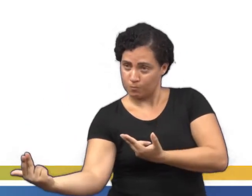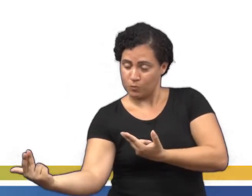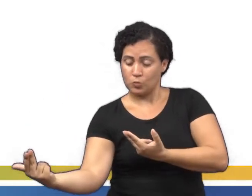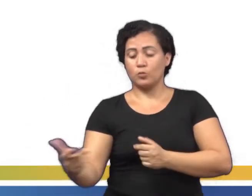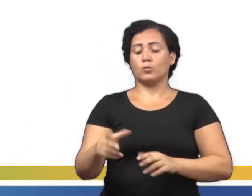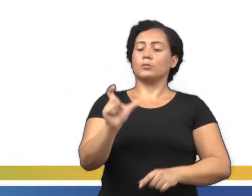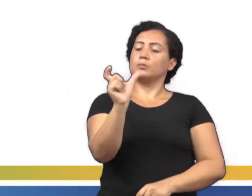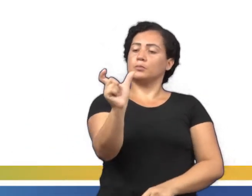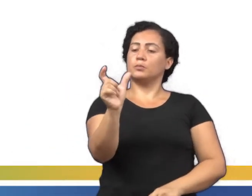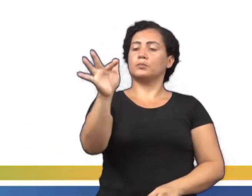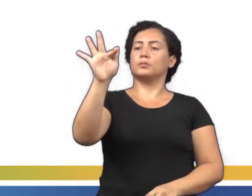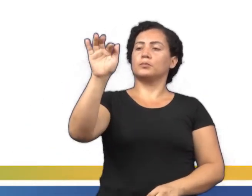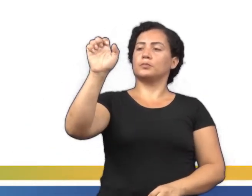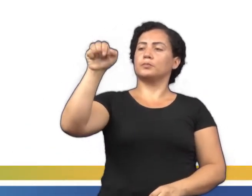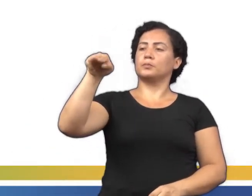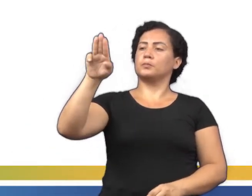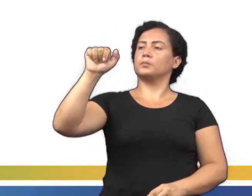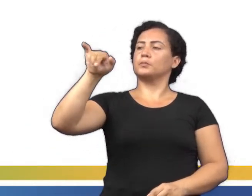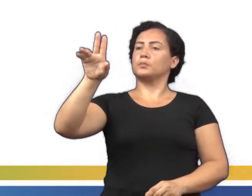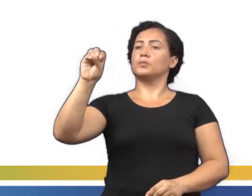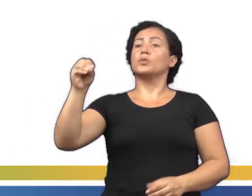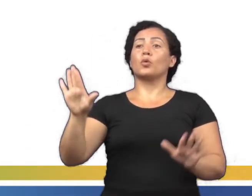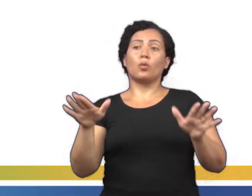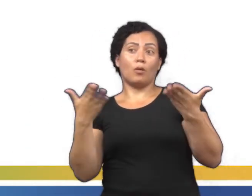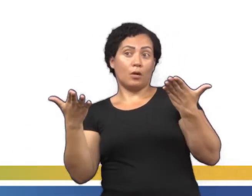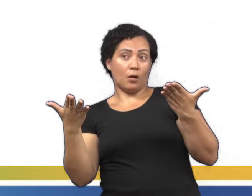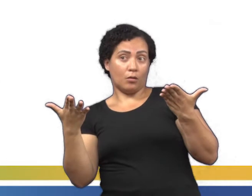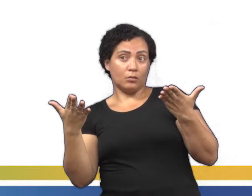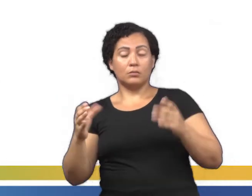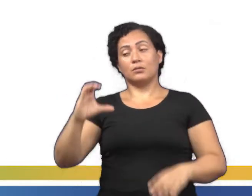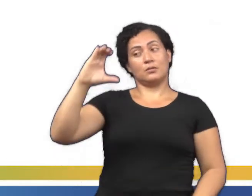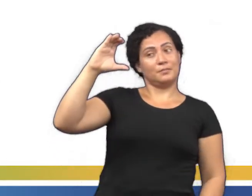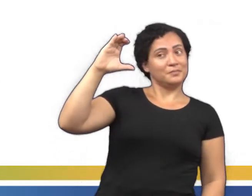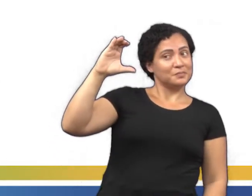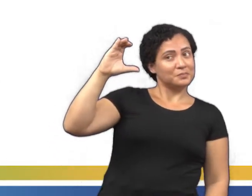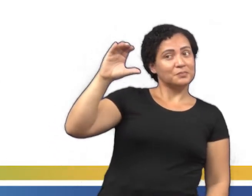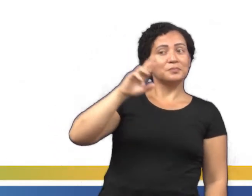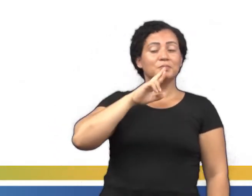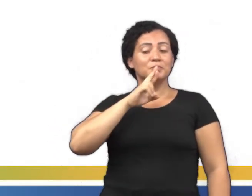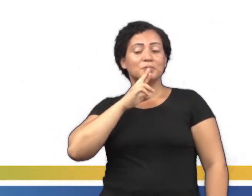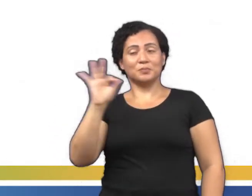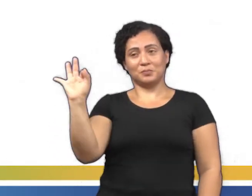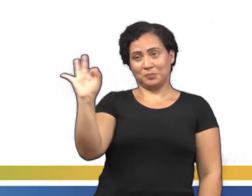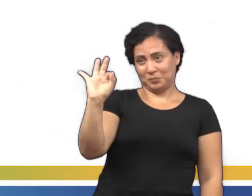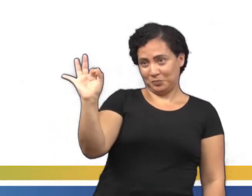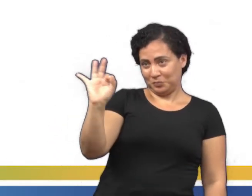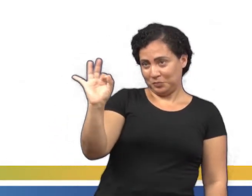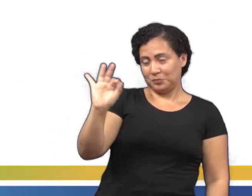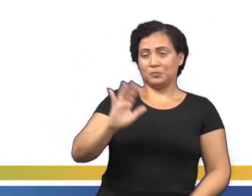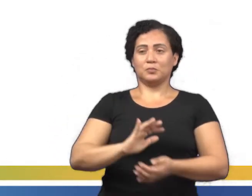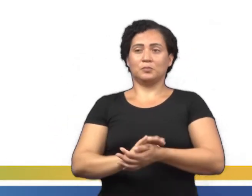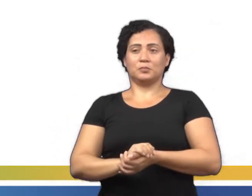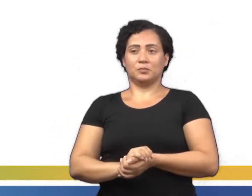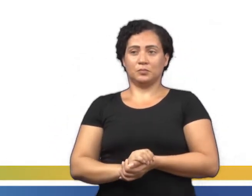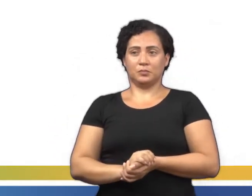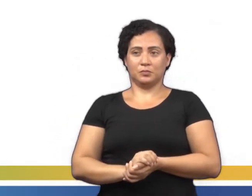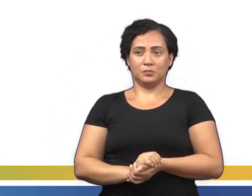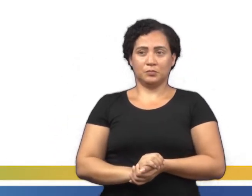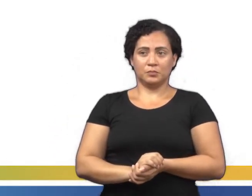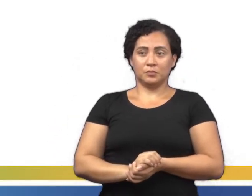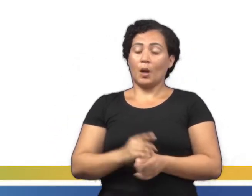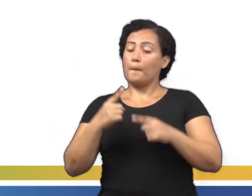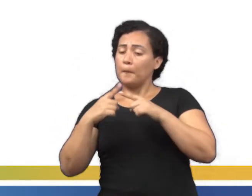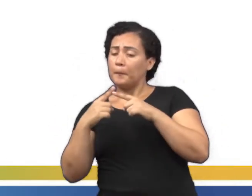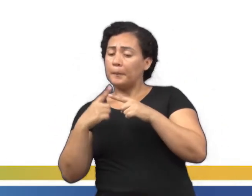palavra feminismo? Vamos conferir? Acompanha na tela. Então, tenho aí a letra C,